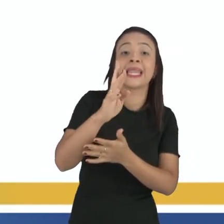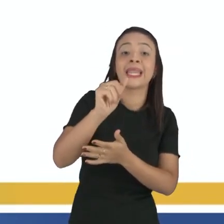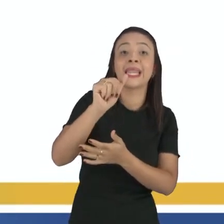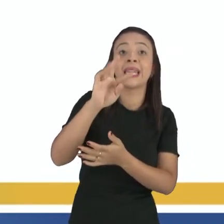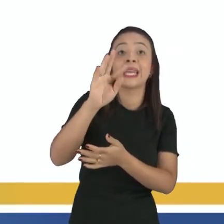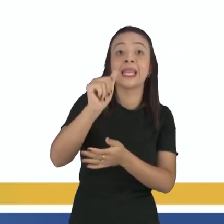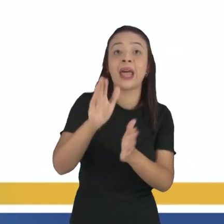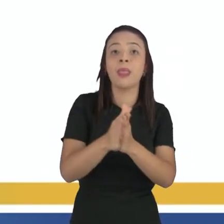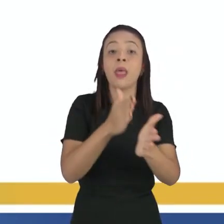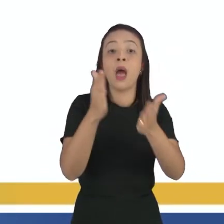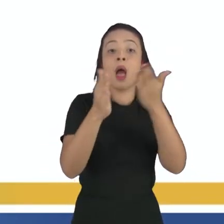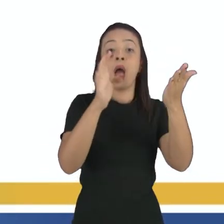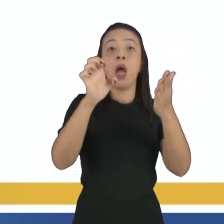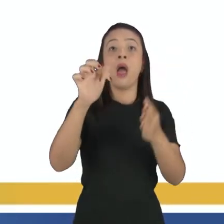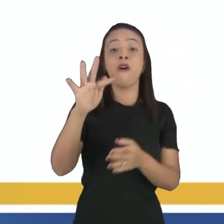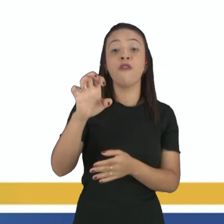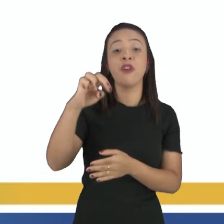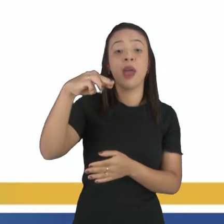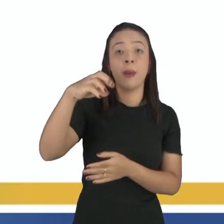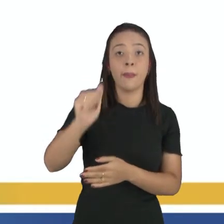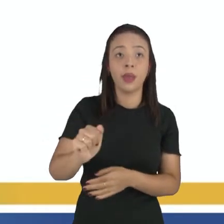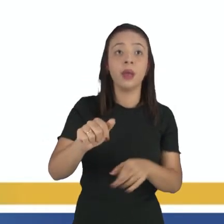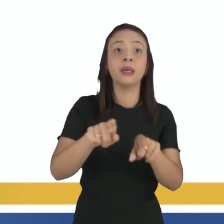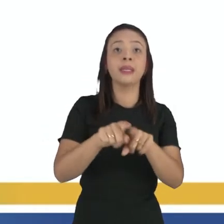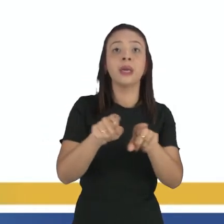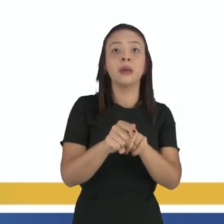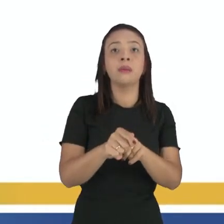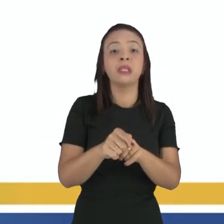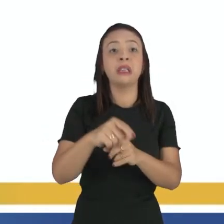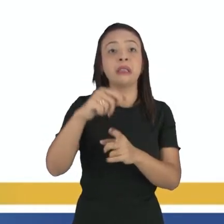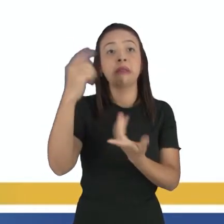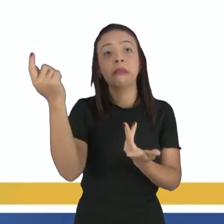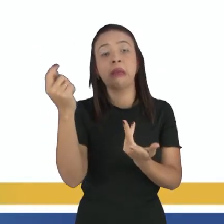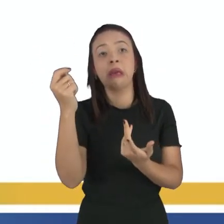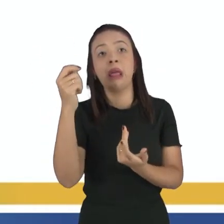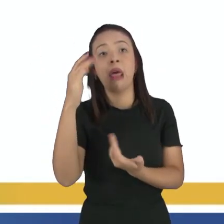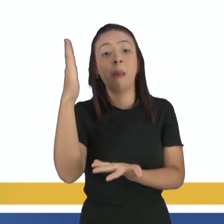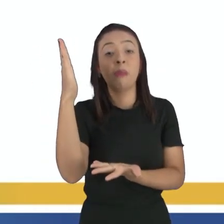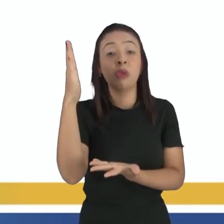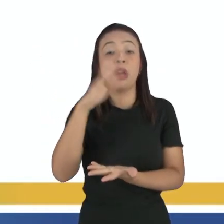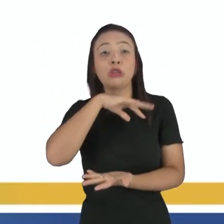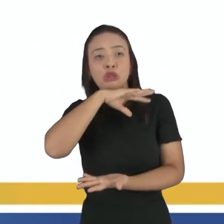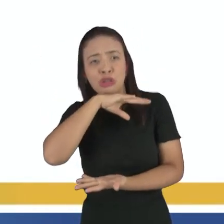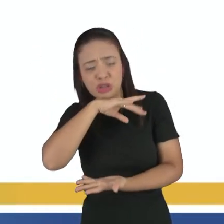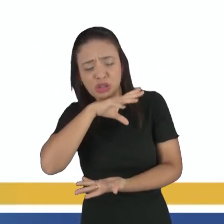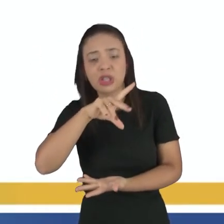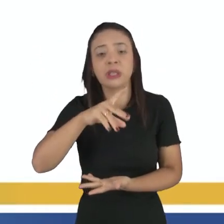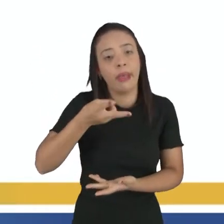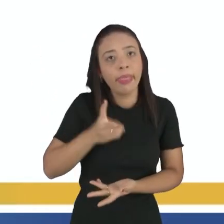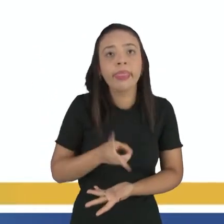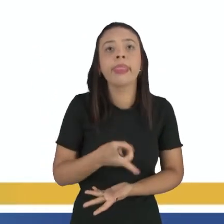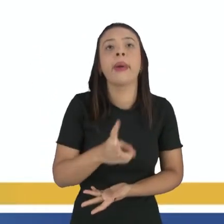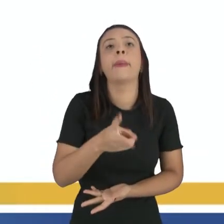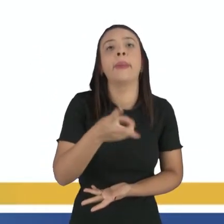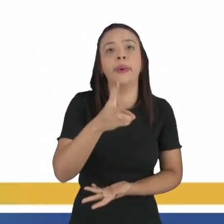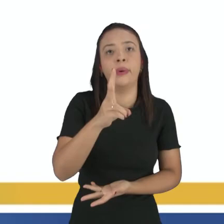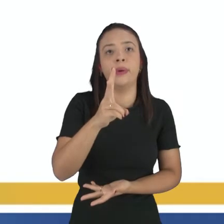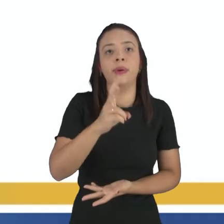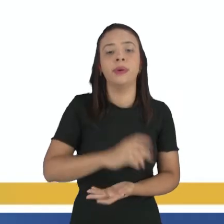e da desgraça duradoura de um ghostwriter tá então é